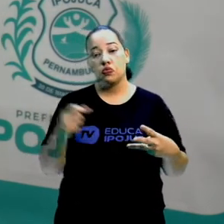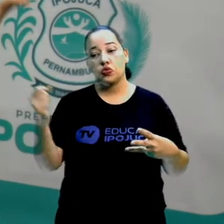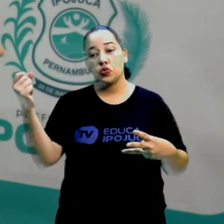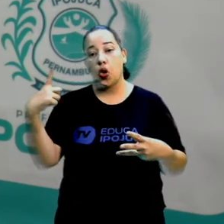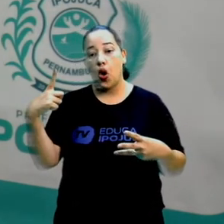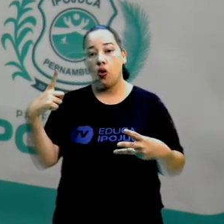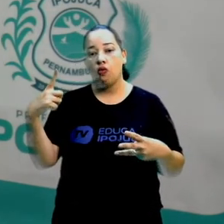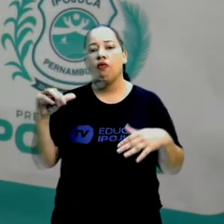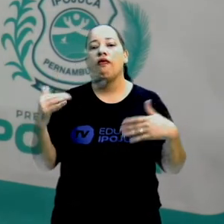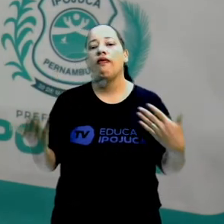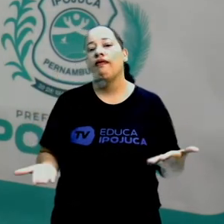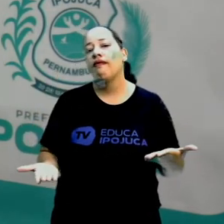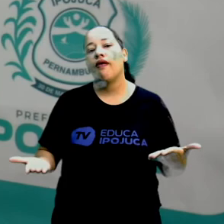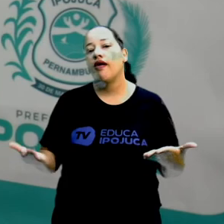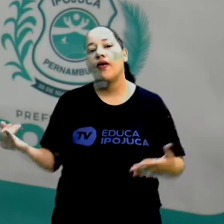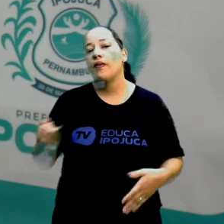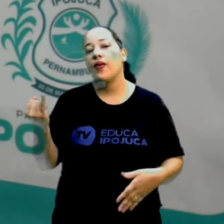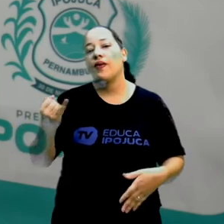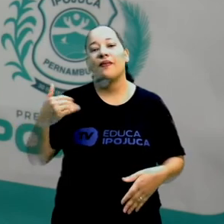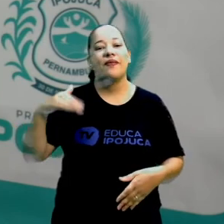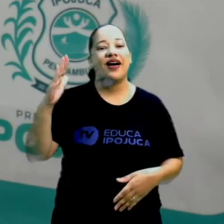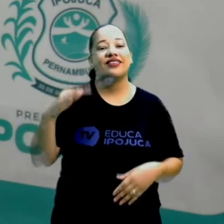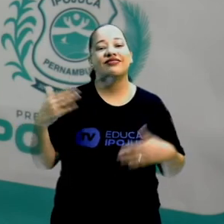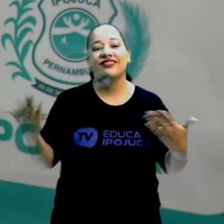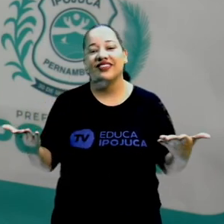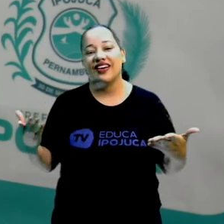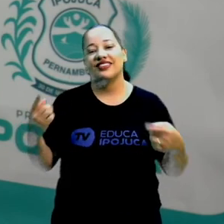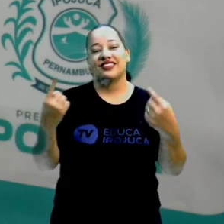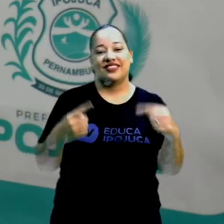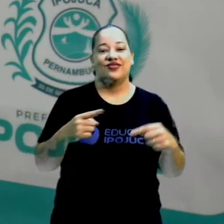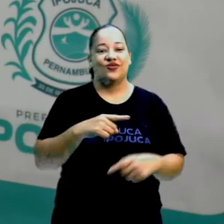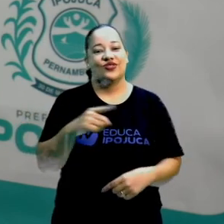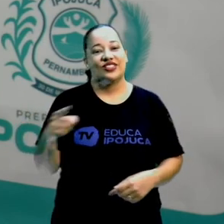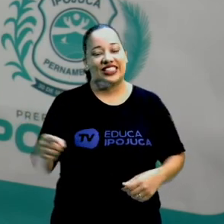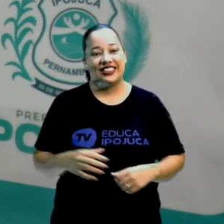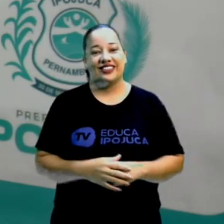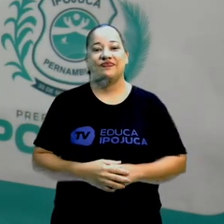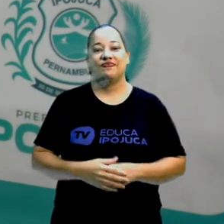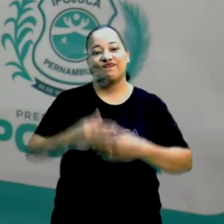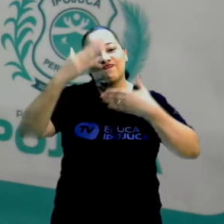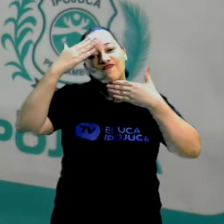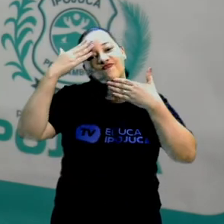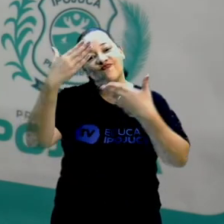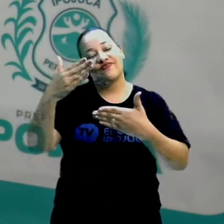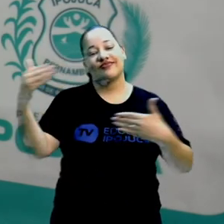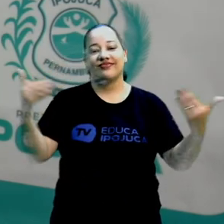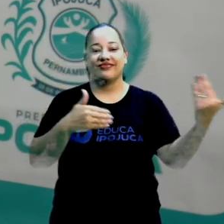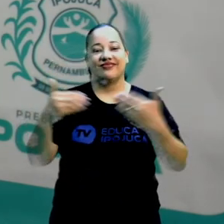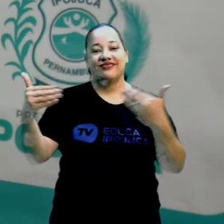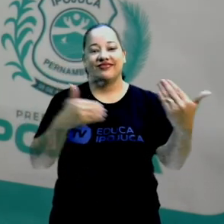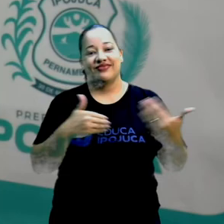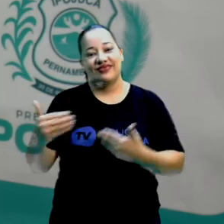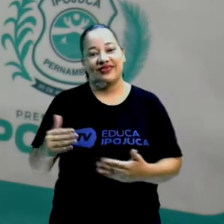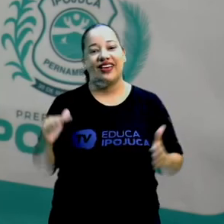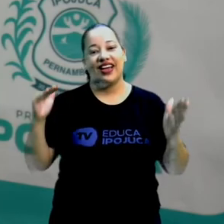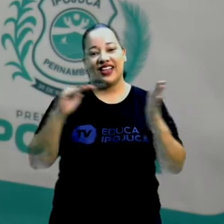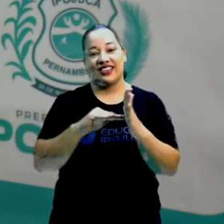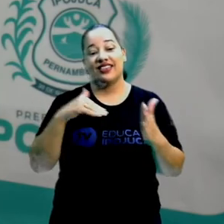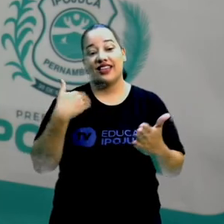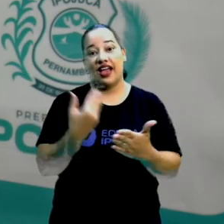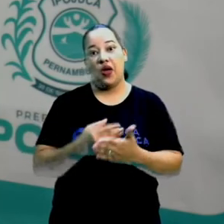que tudo isso aconteça? Deixo esse desafio para vocês. Grata por sua participação